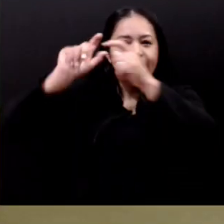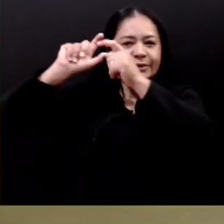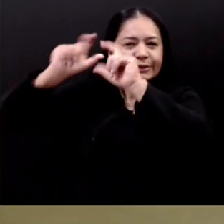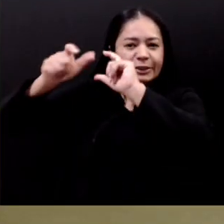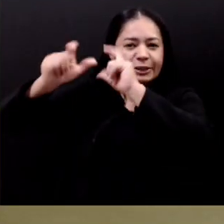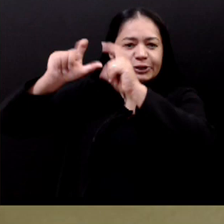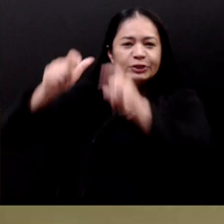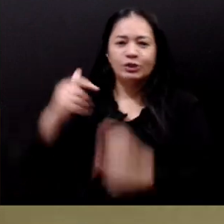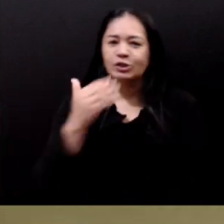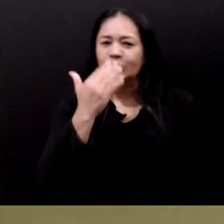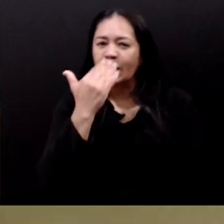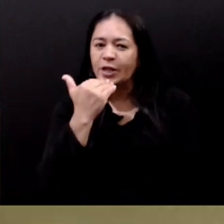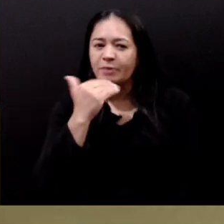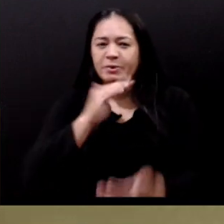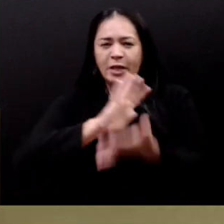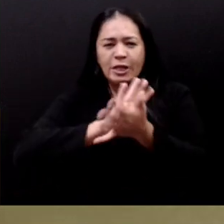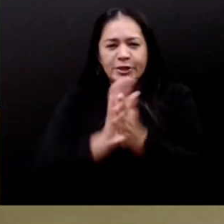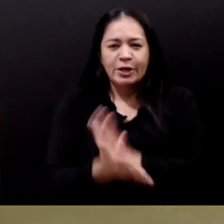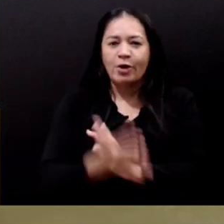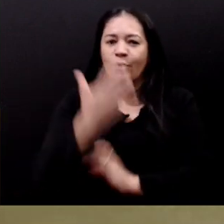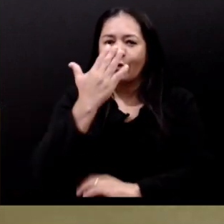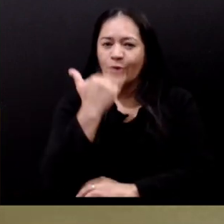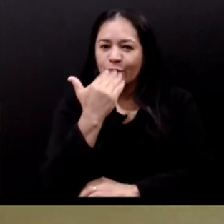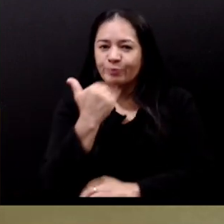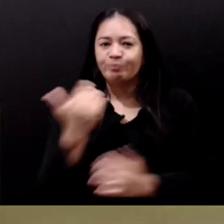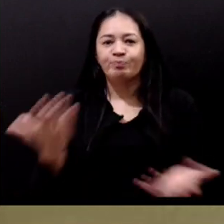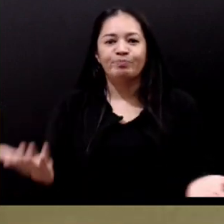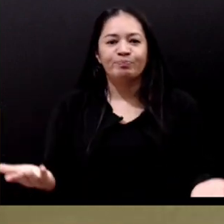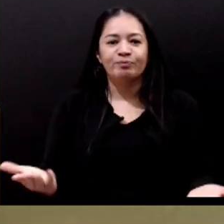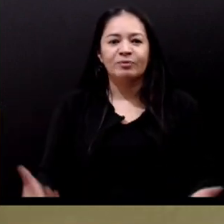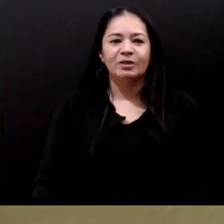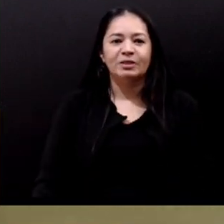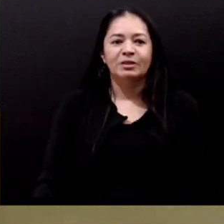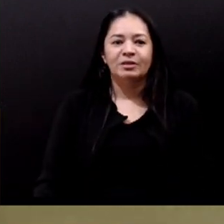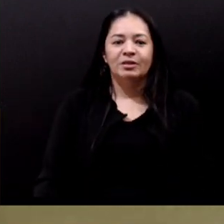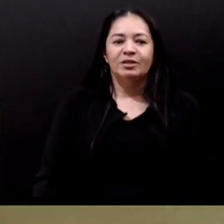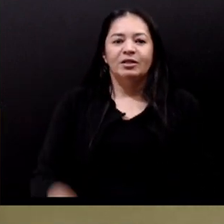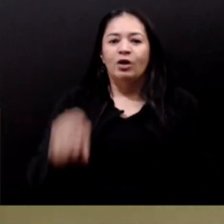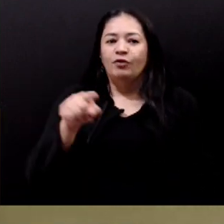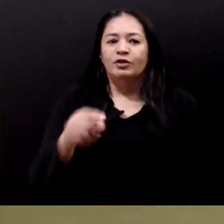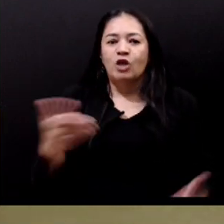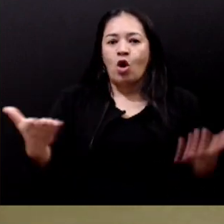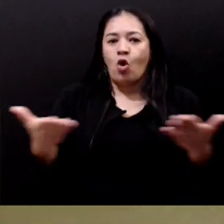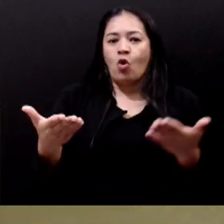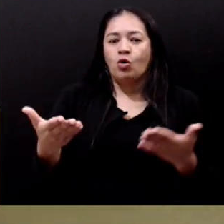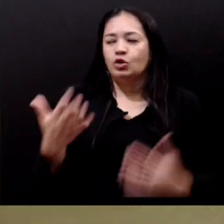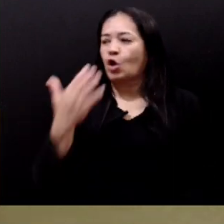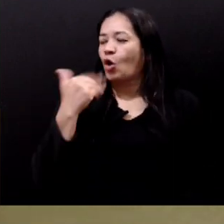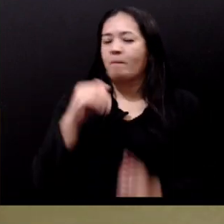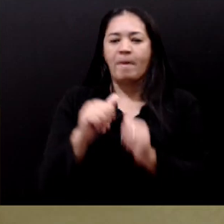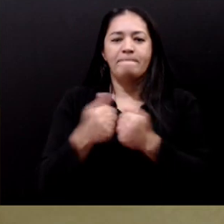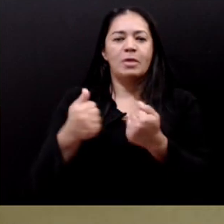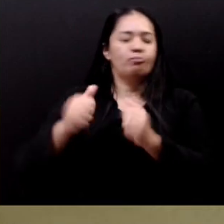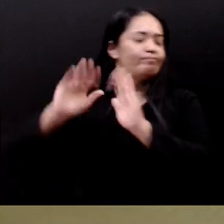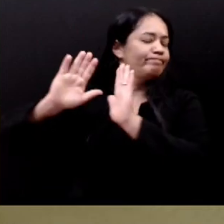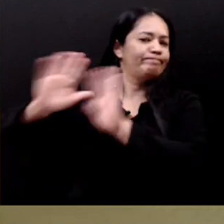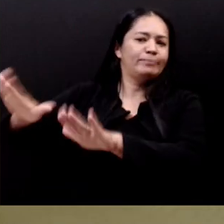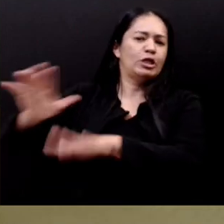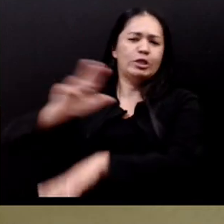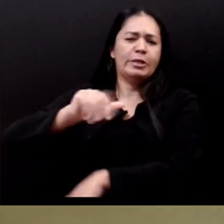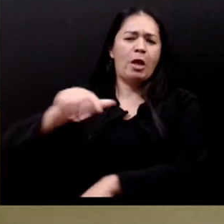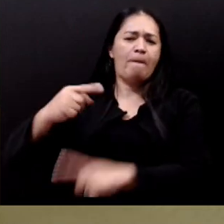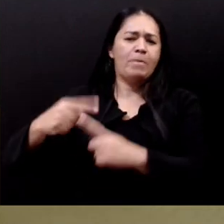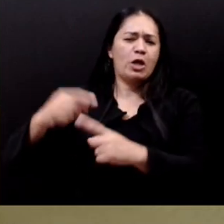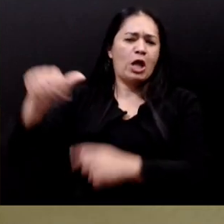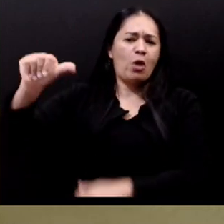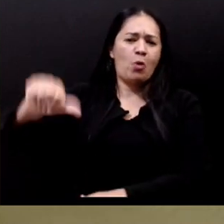terrorismo alimentar, né, aquele negócio de você falar: "Hoje eu não vou mais comer o pãozinho francês, porque falaram que ele faz mal, e